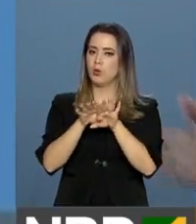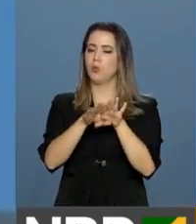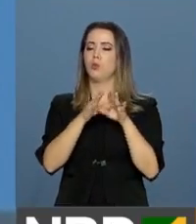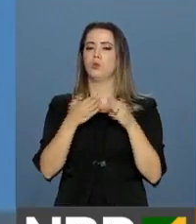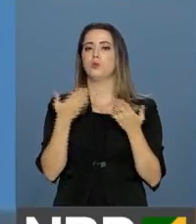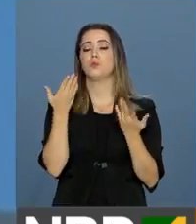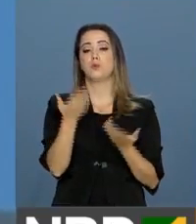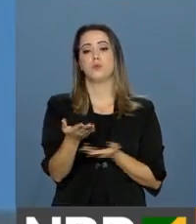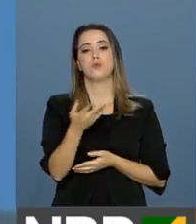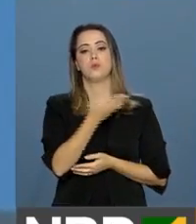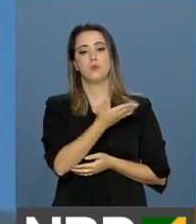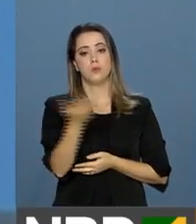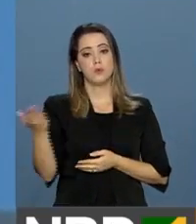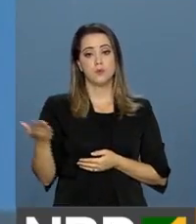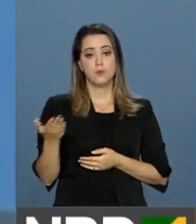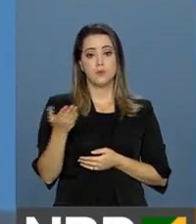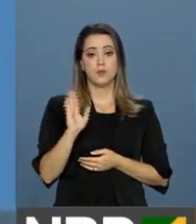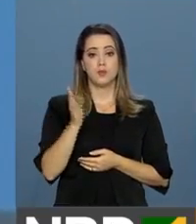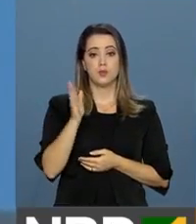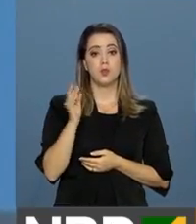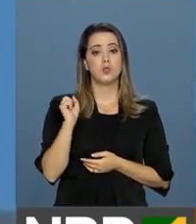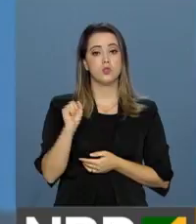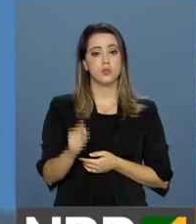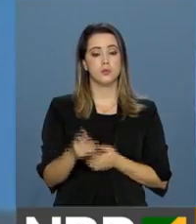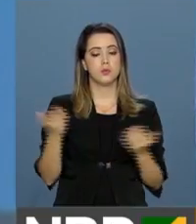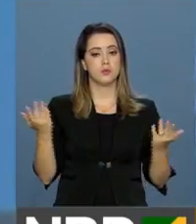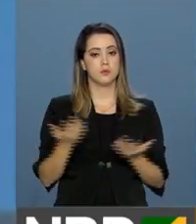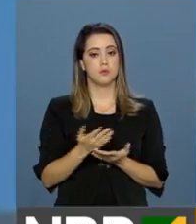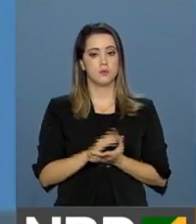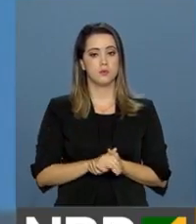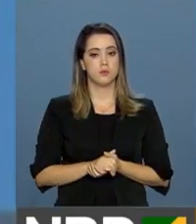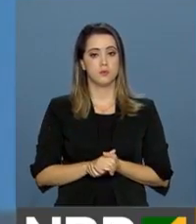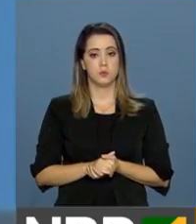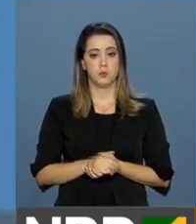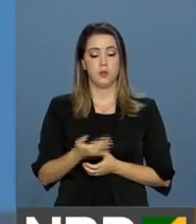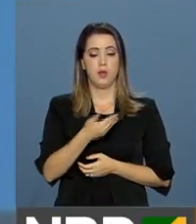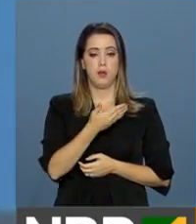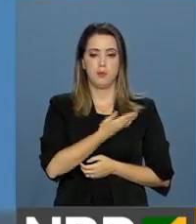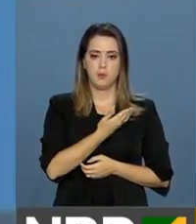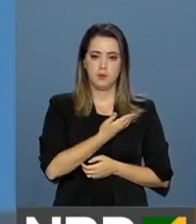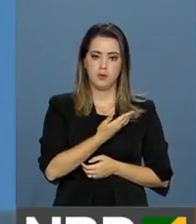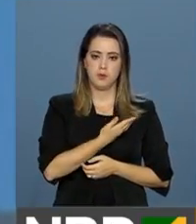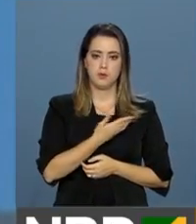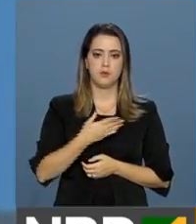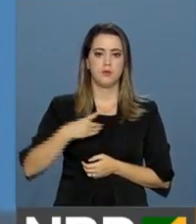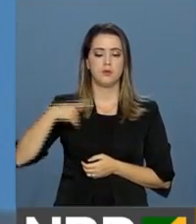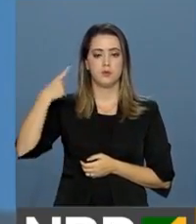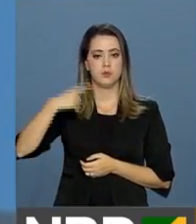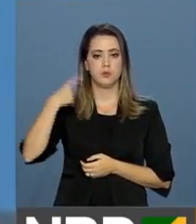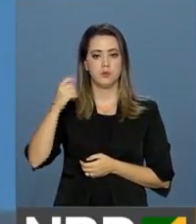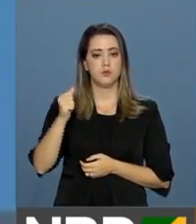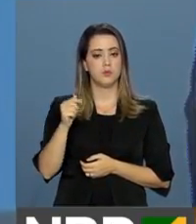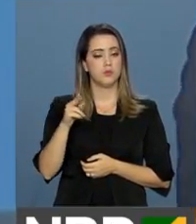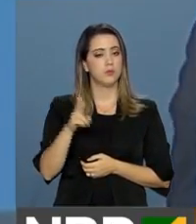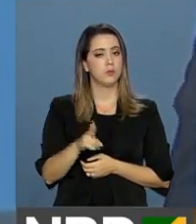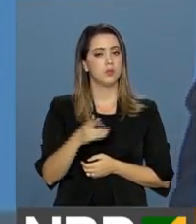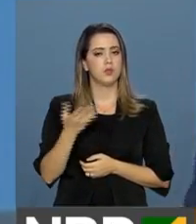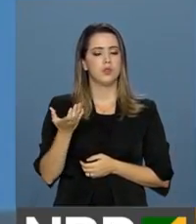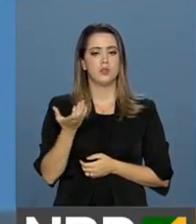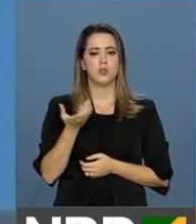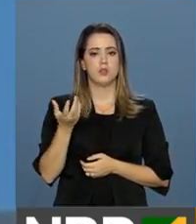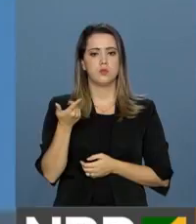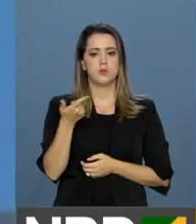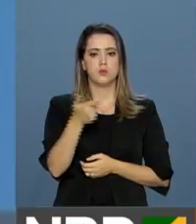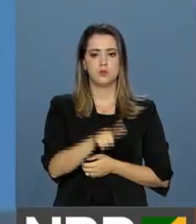meus colegas e eu sou aposentado hoje colegas da advocacia geral da união eu quero mais uma